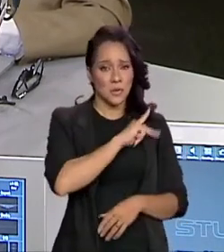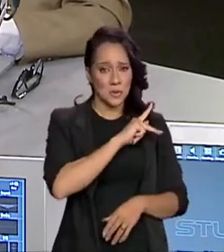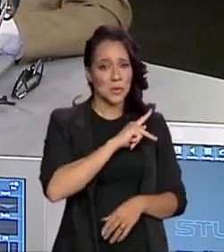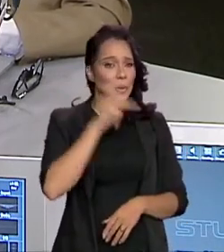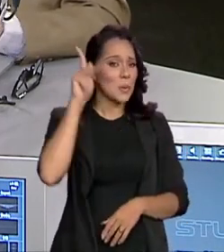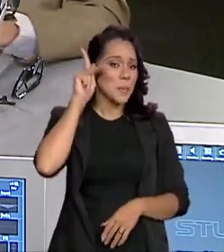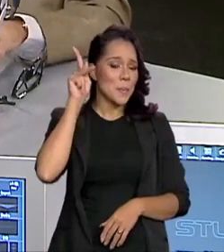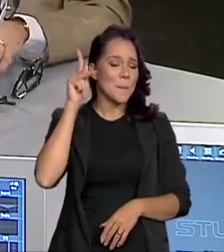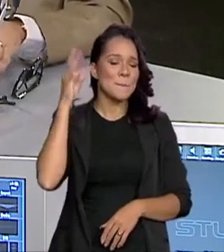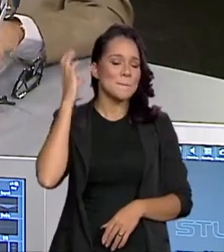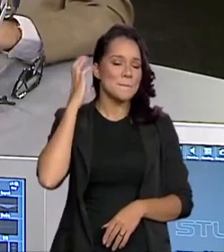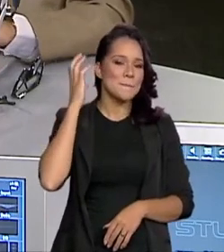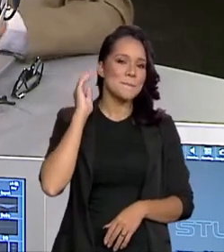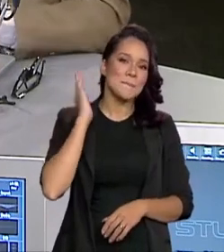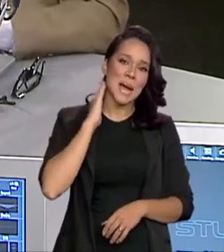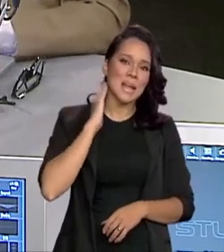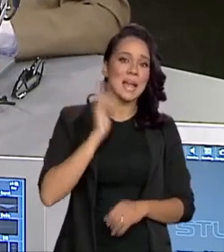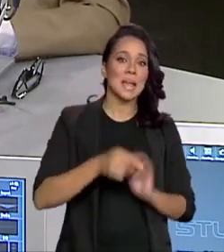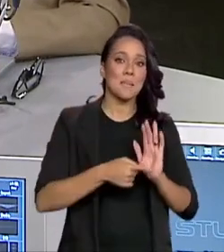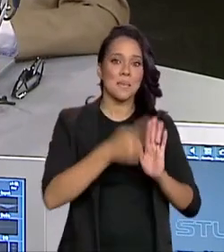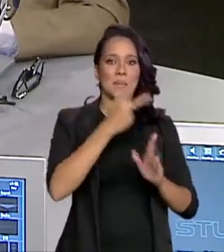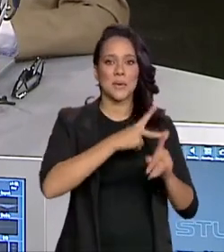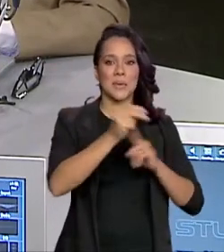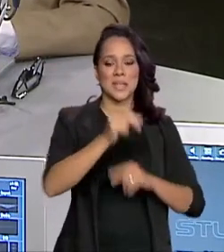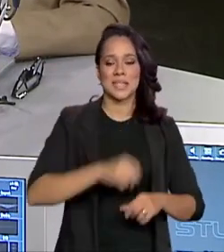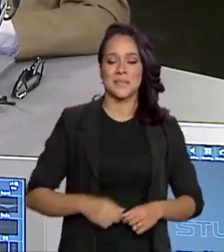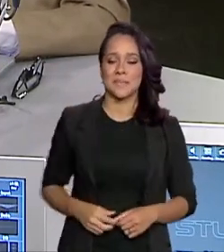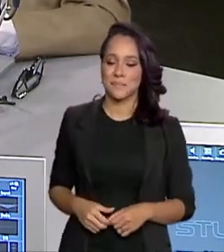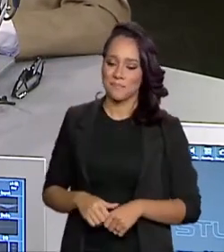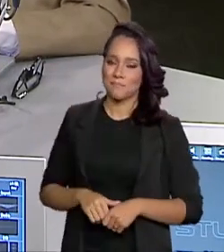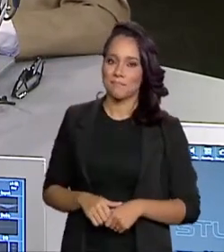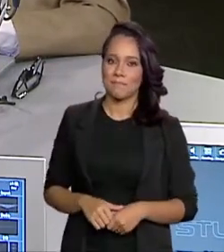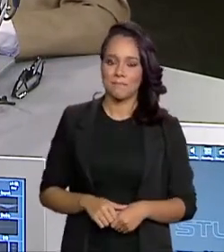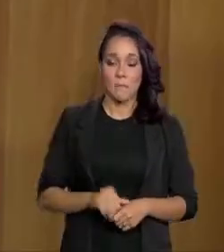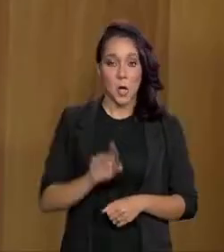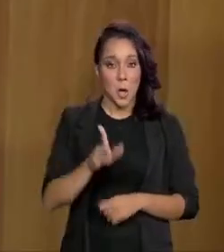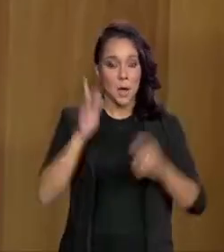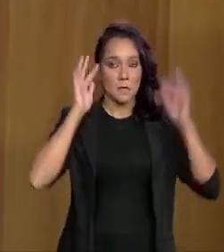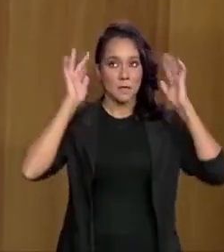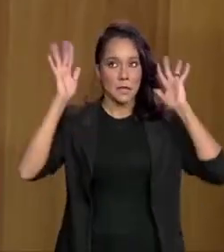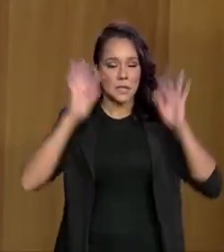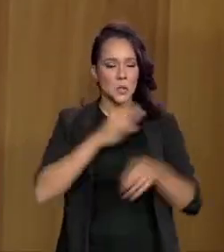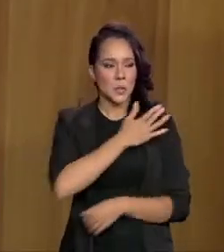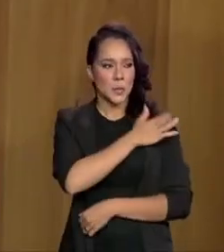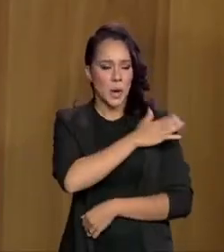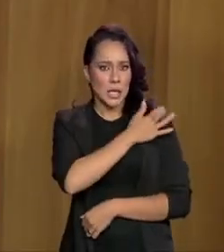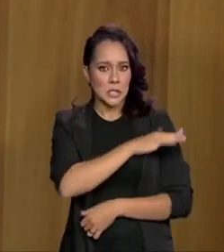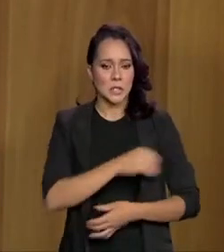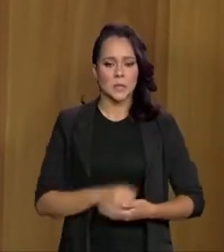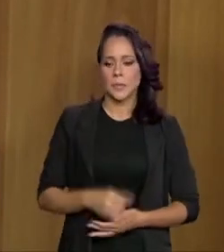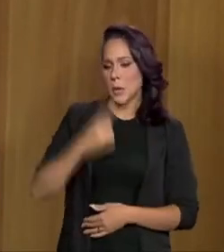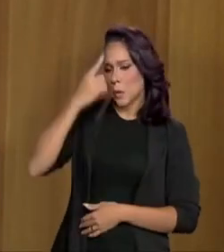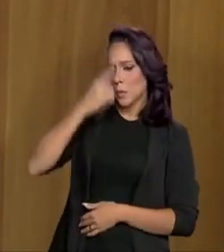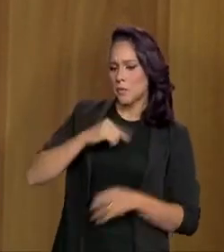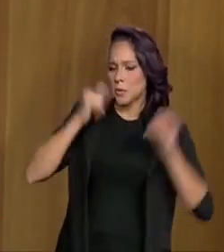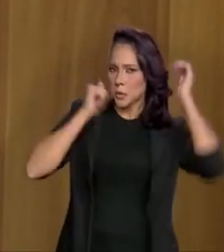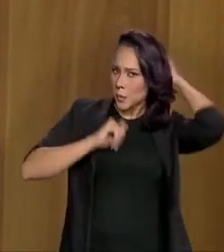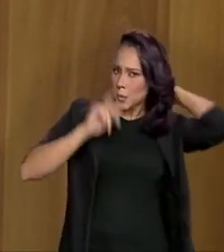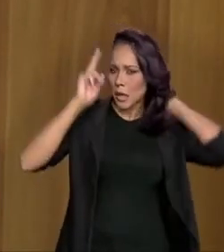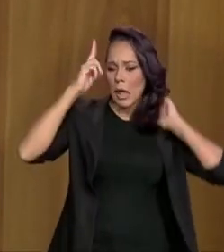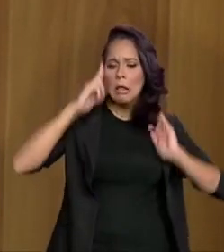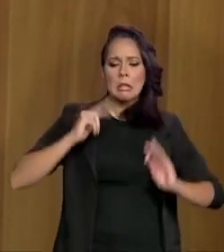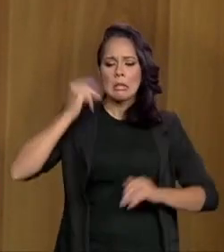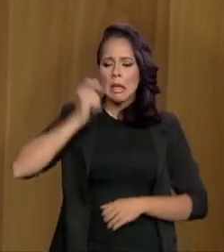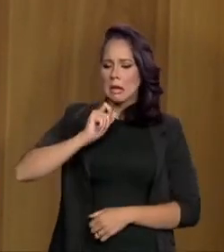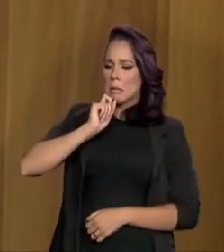Da Rádio Nacional em Brasília, Bruno Mendes. Uma reflexão sobre o racismo. O perfil de uma mulher negra